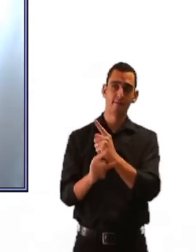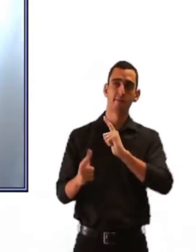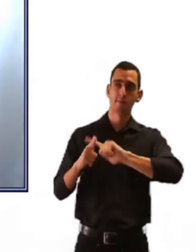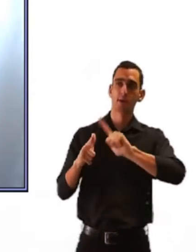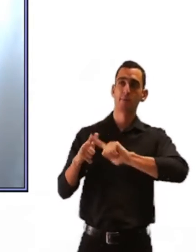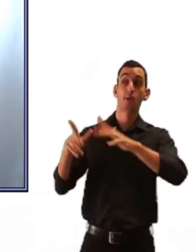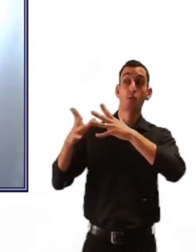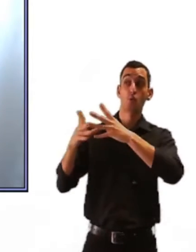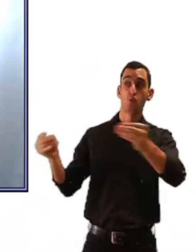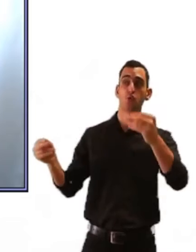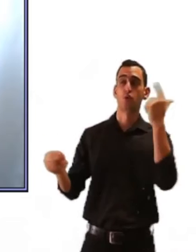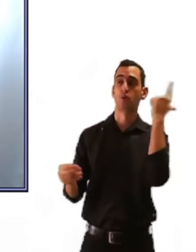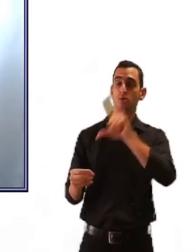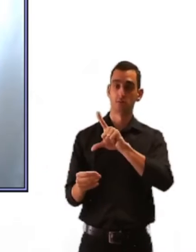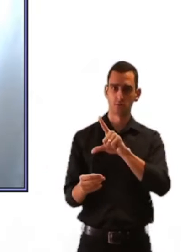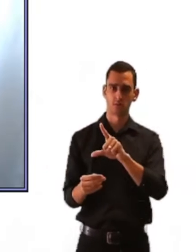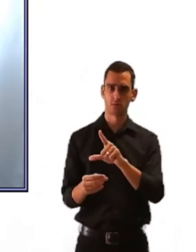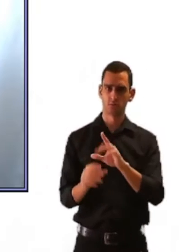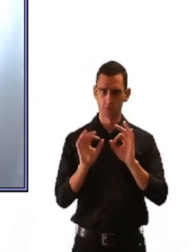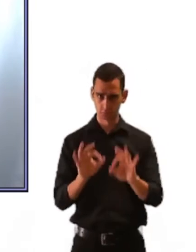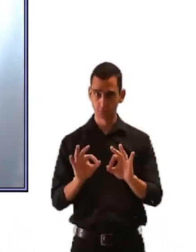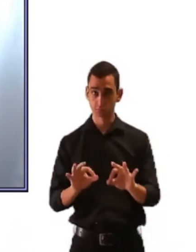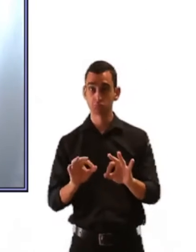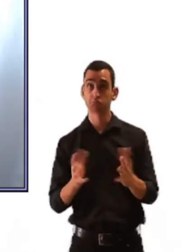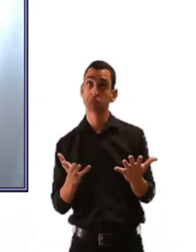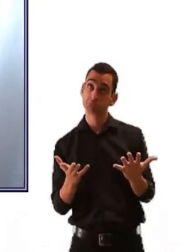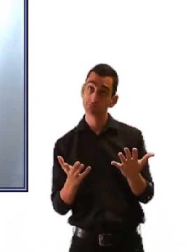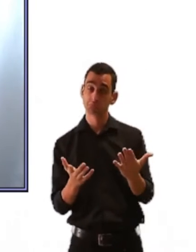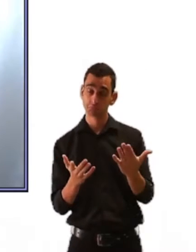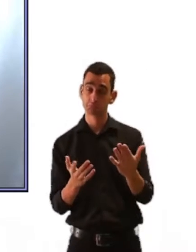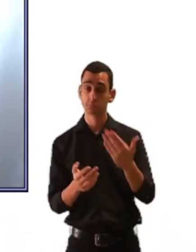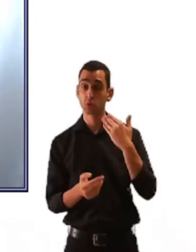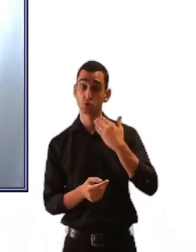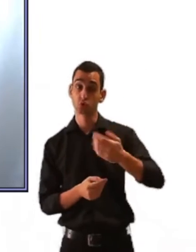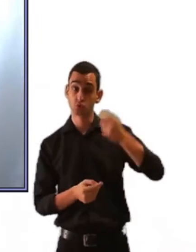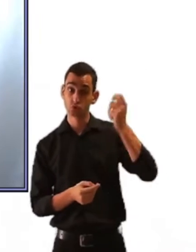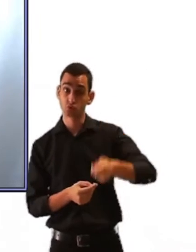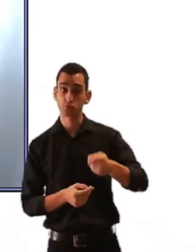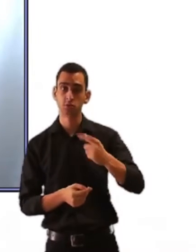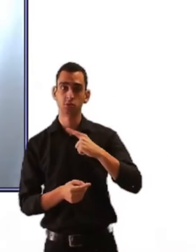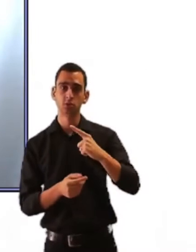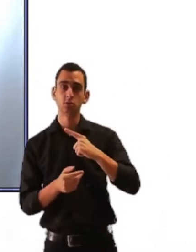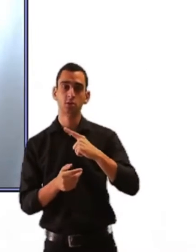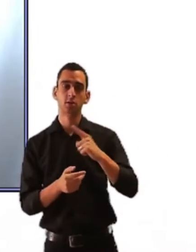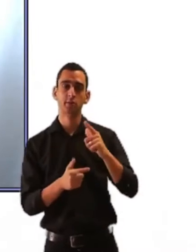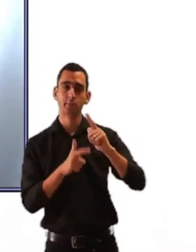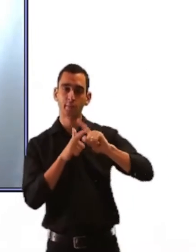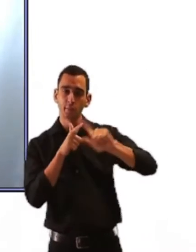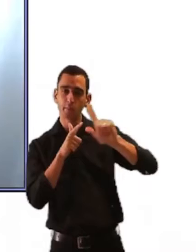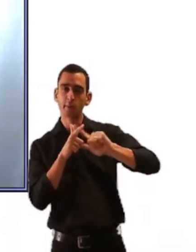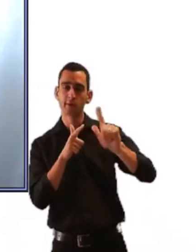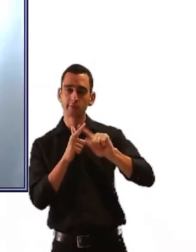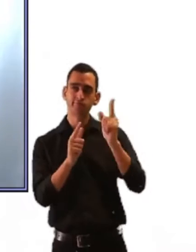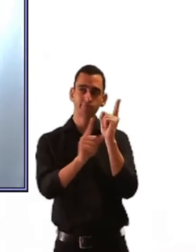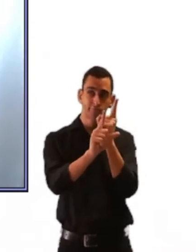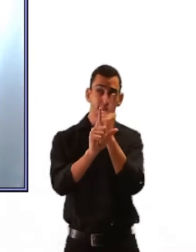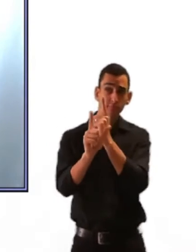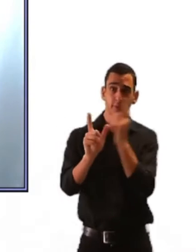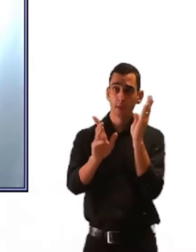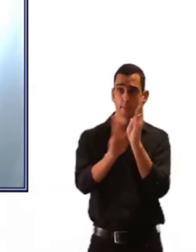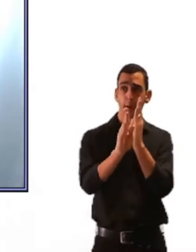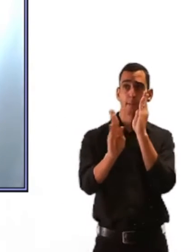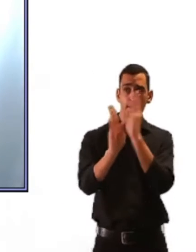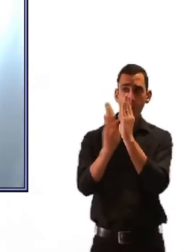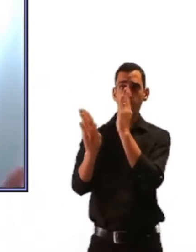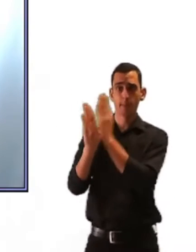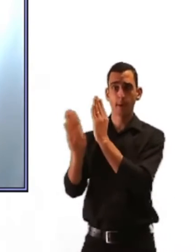Então, o juiz, como ele atua solucionando problemas, e nessa perspectiva clássica, ele acaba descobrindo, na